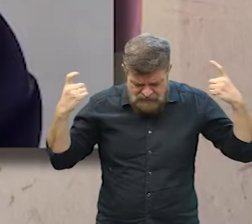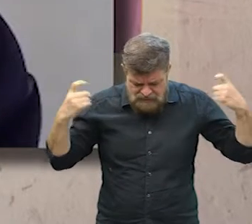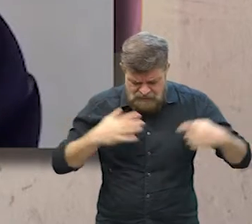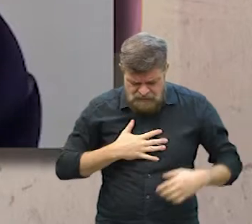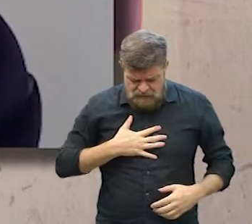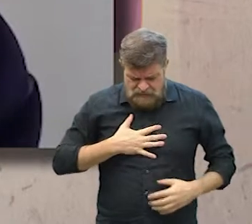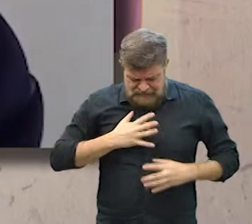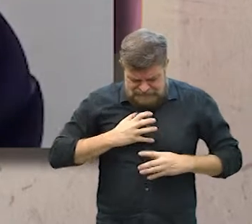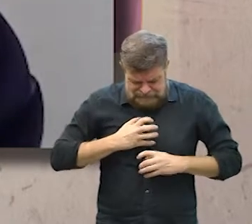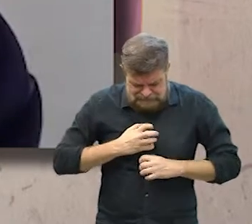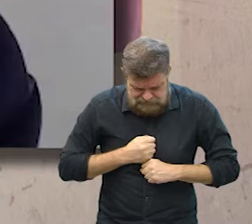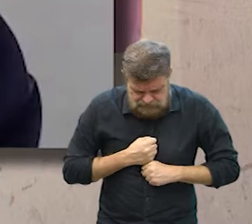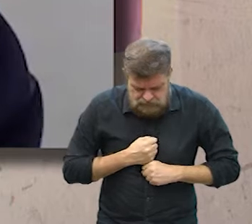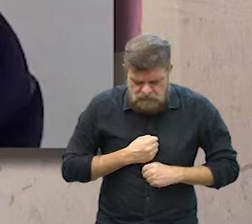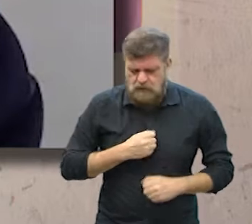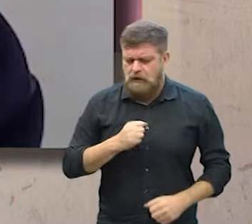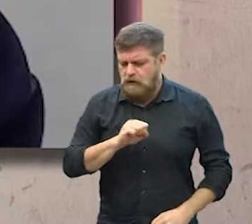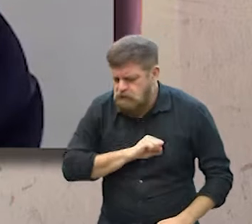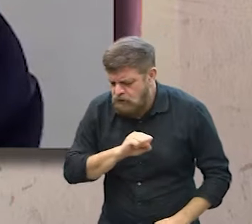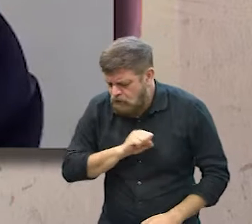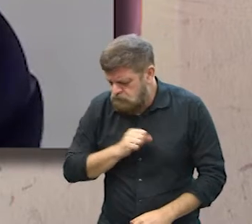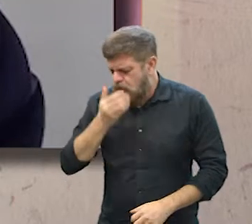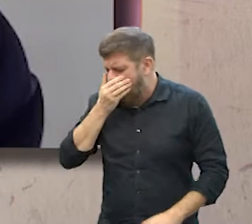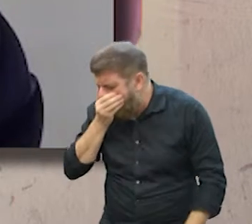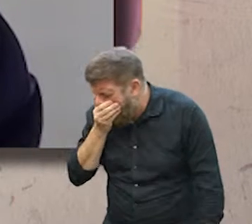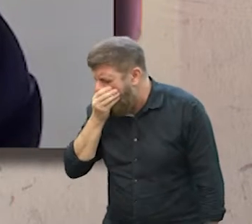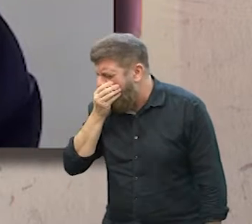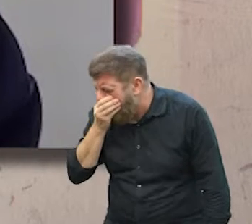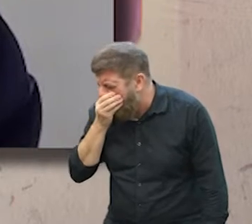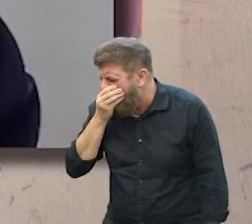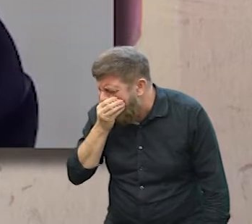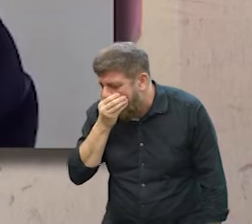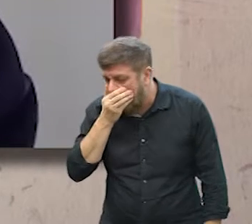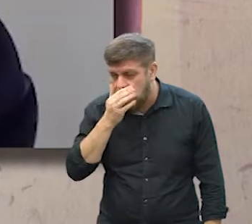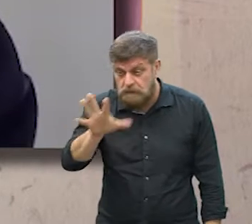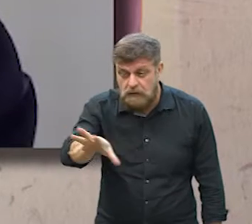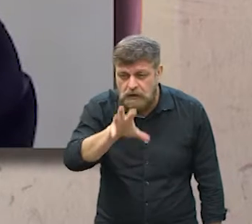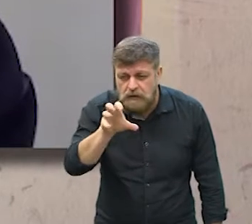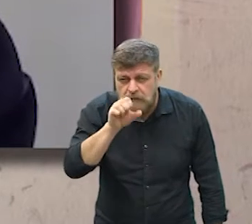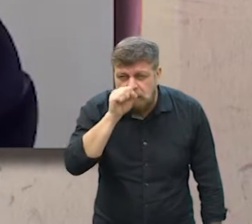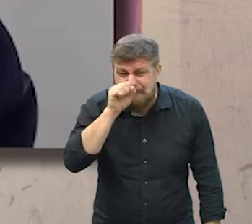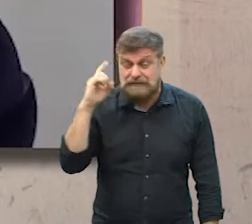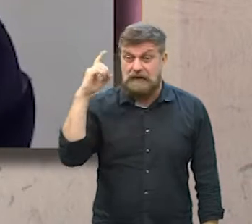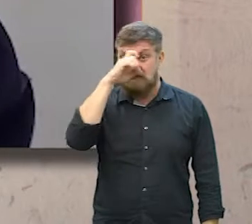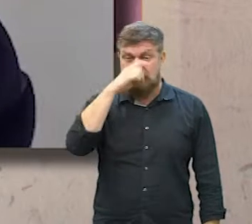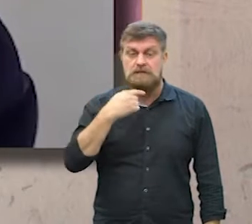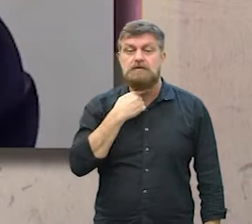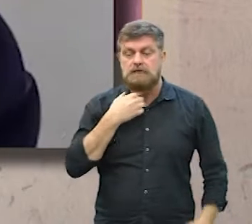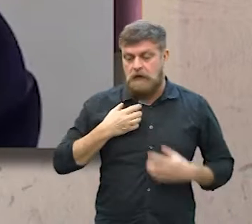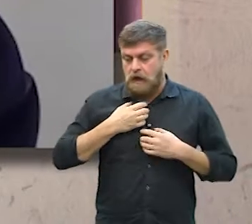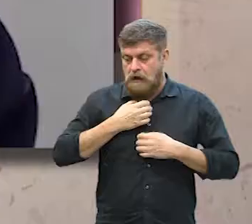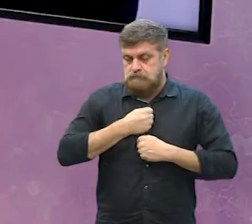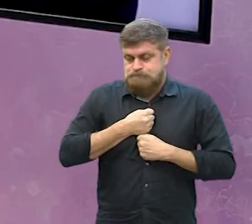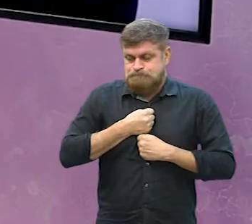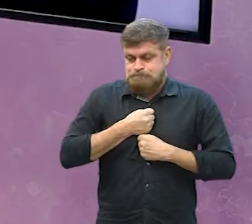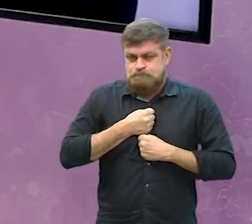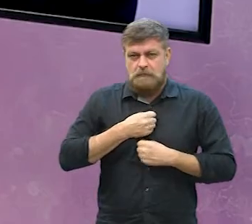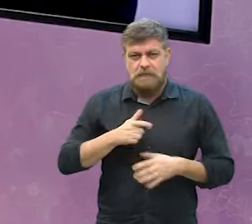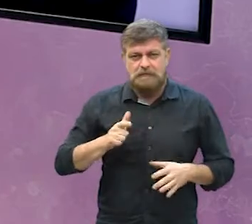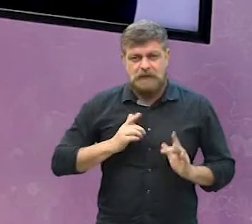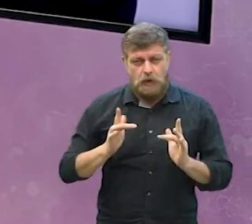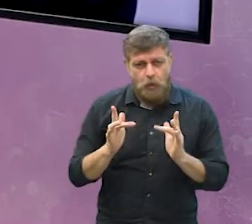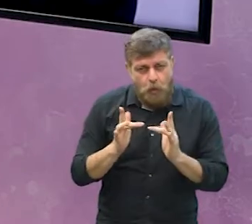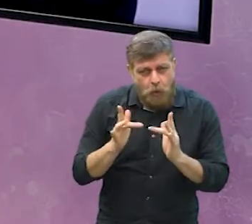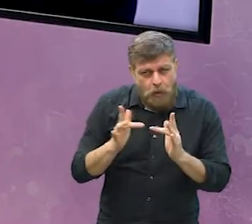sibilância, daquele aperto no tórax e tosse. Então, a pessoa tem uma dificuldade para respirar quando está em crise, porque as vias aéreas estão fechadas. Doutor, é